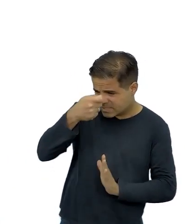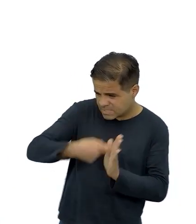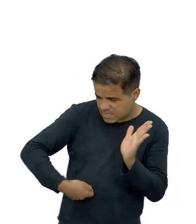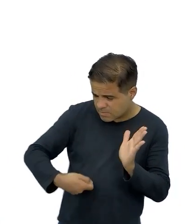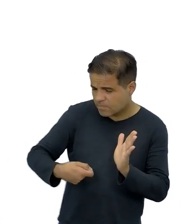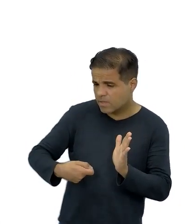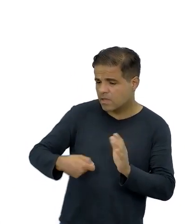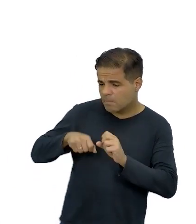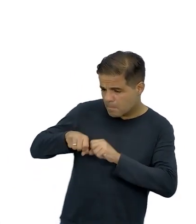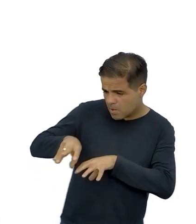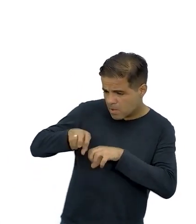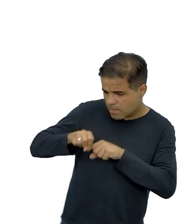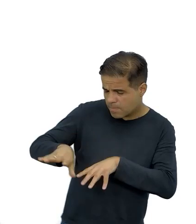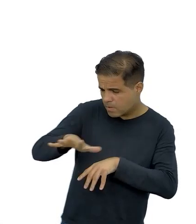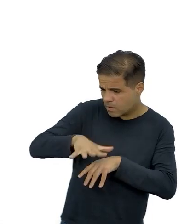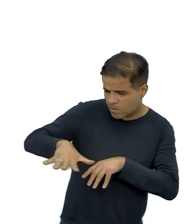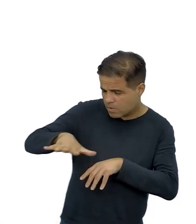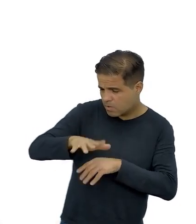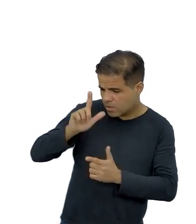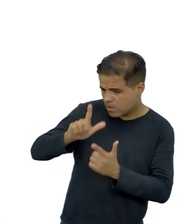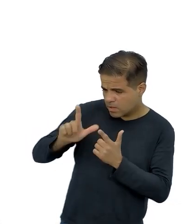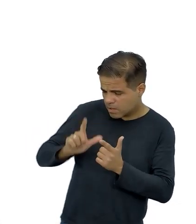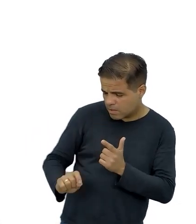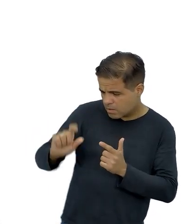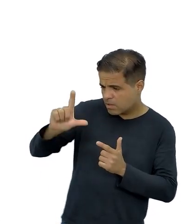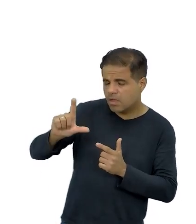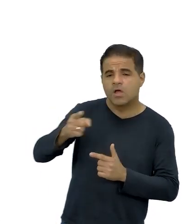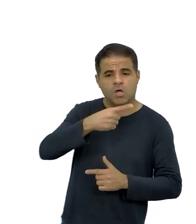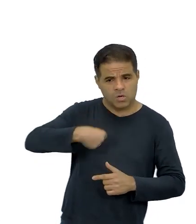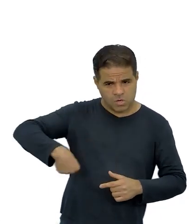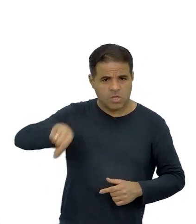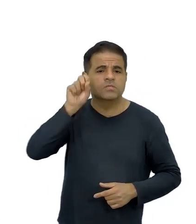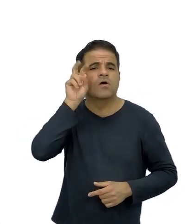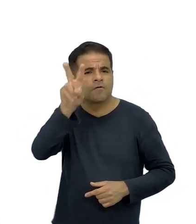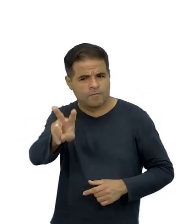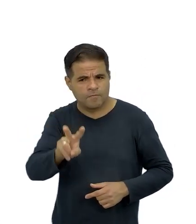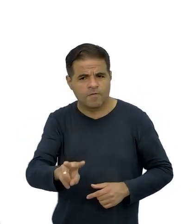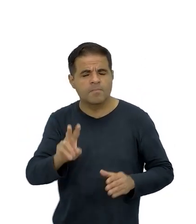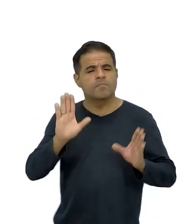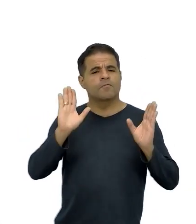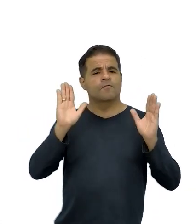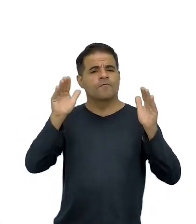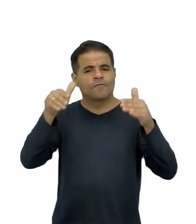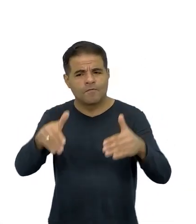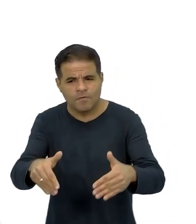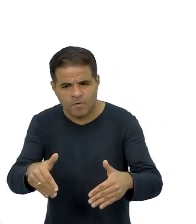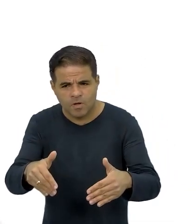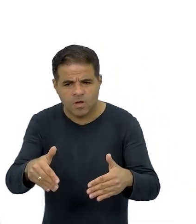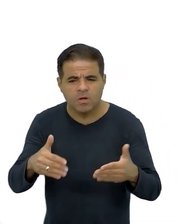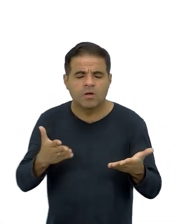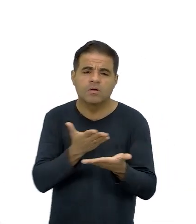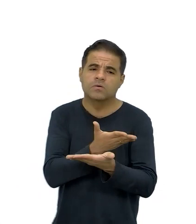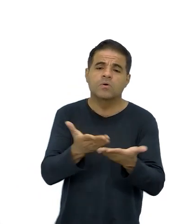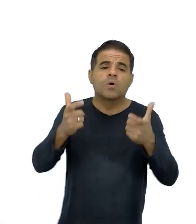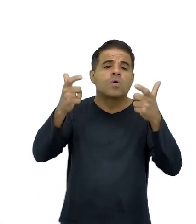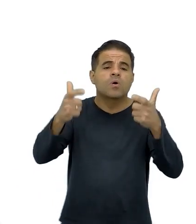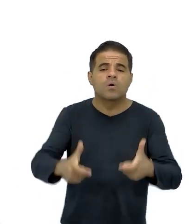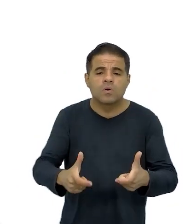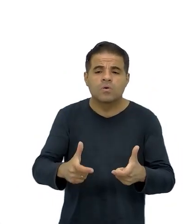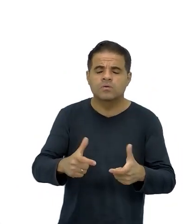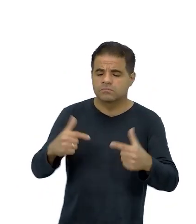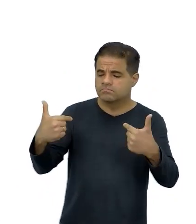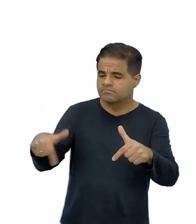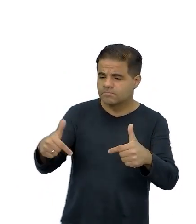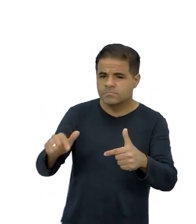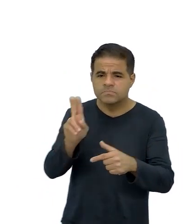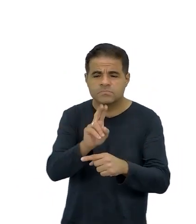uma orientação para o uso da letra maiúscula. Aqui nós vemos, né, que o foco está realmente onde? No emprego